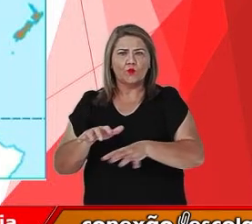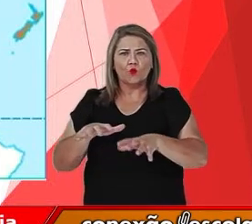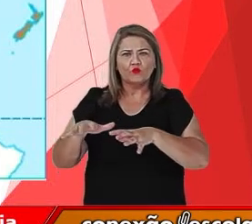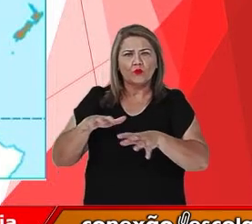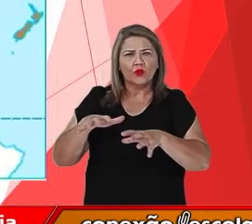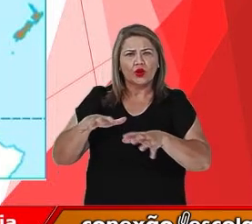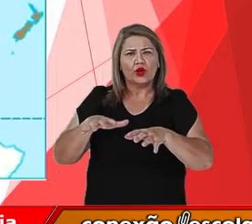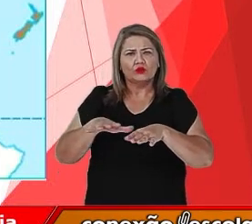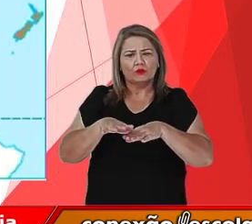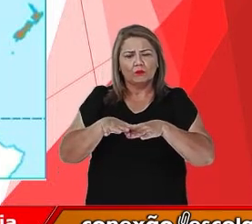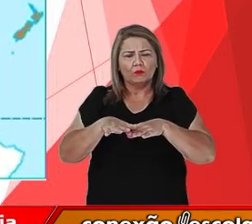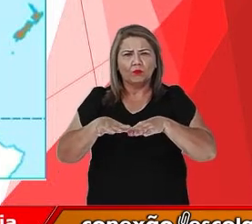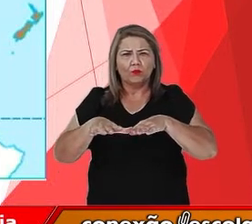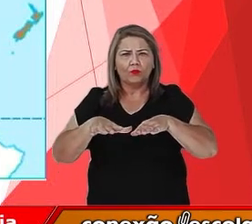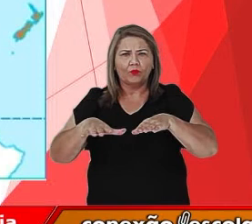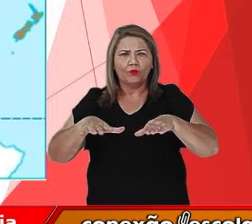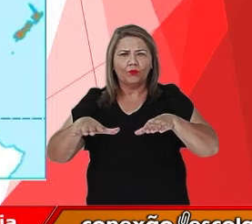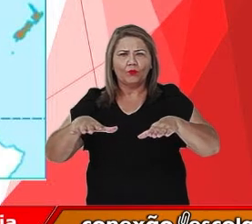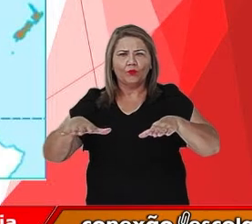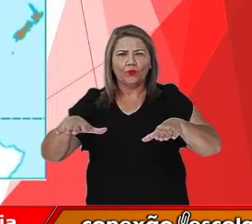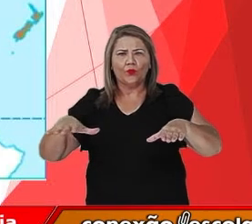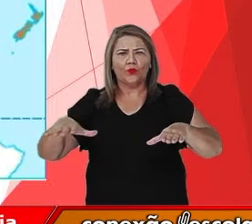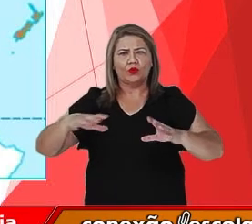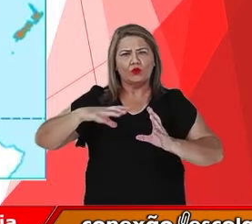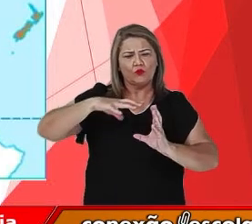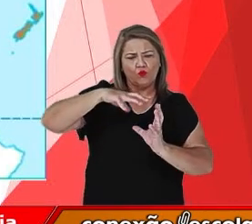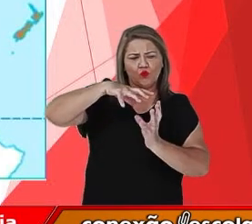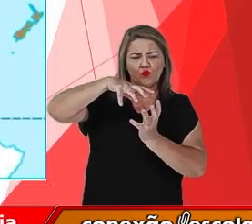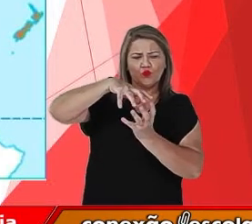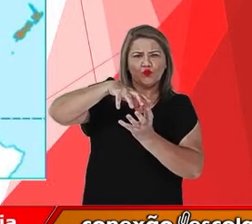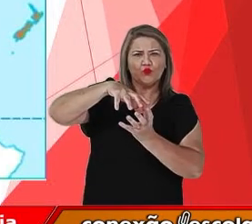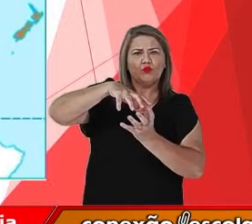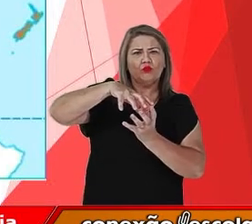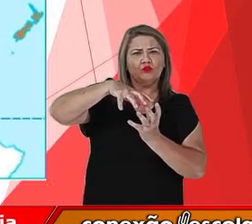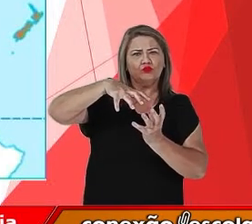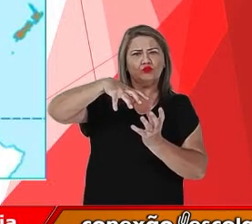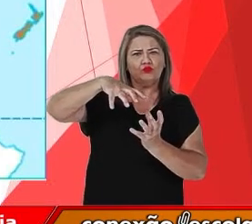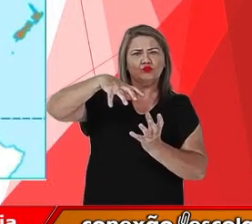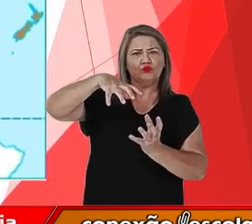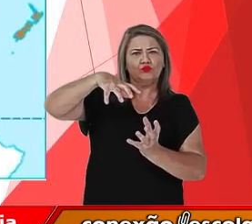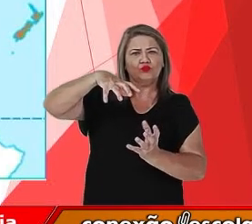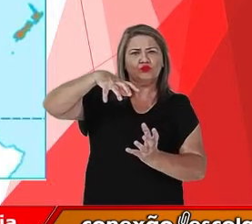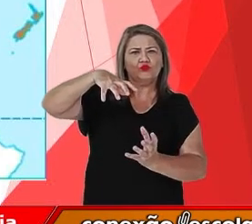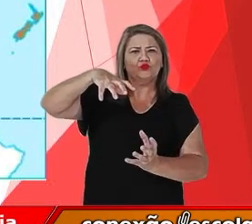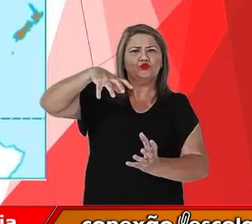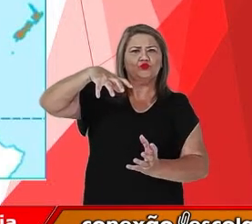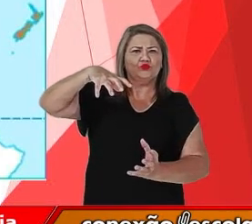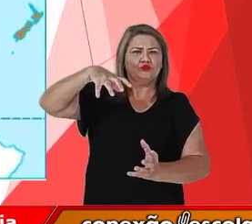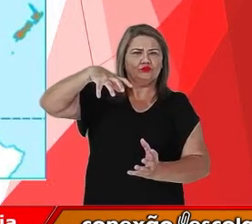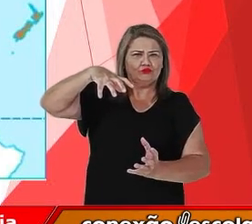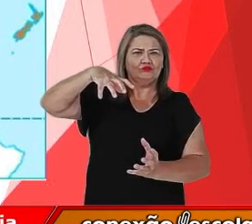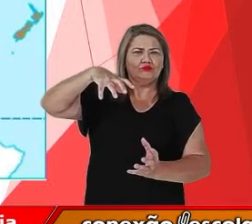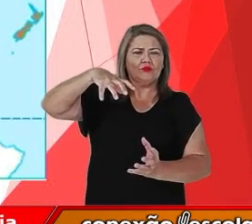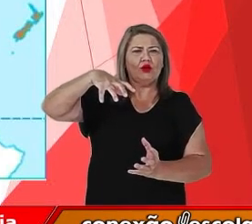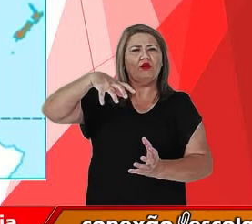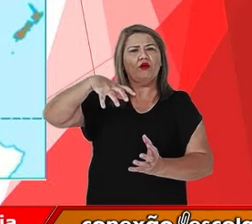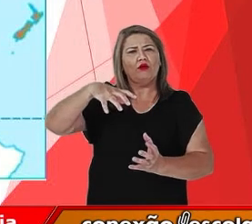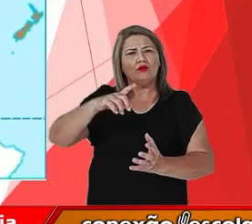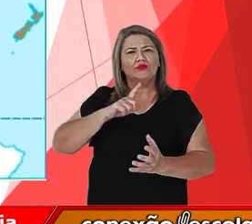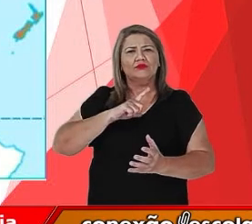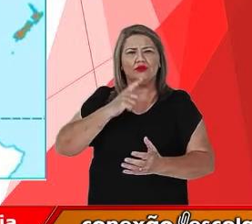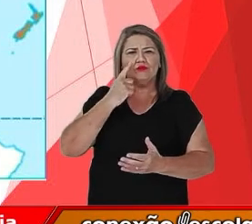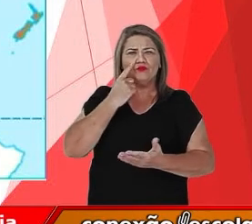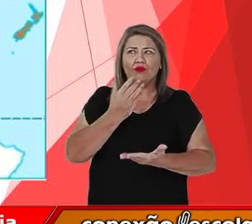das placas tectônicas, as massas continentais foram se distanciando, foram se afastando, até chegar